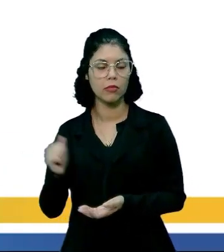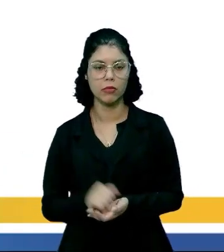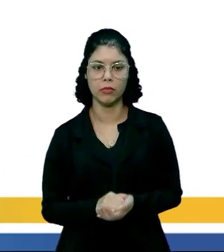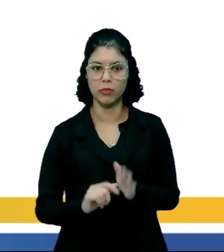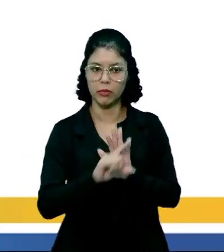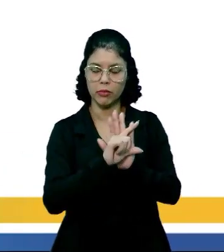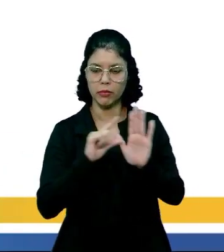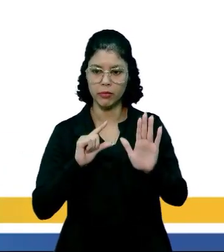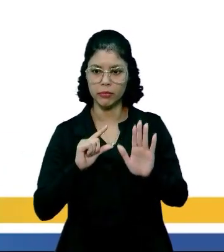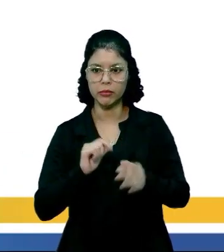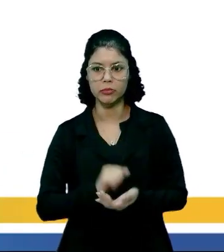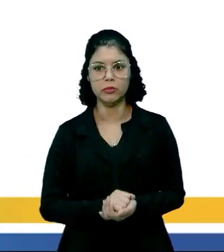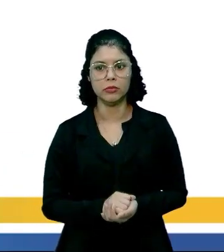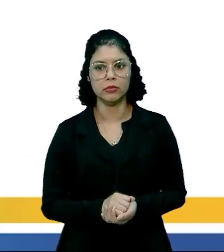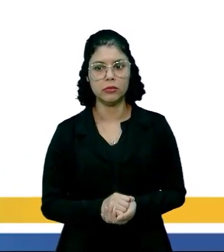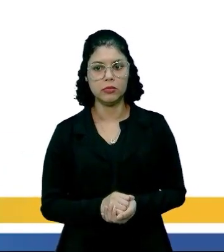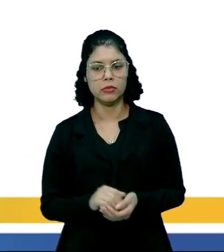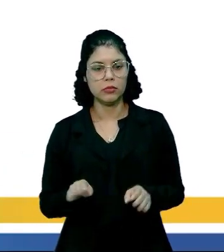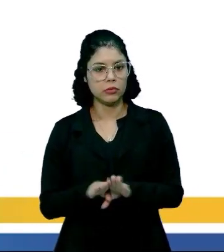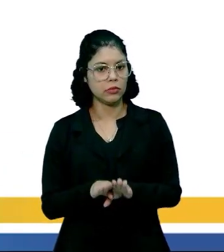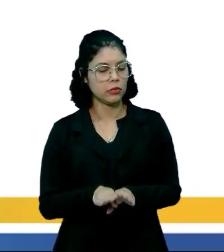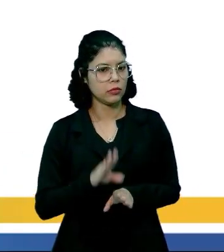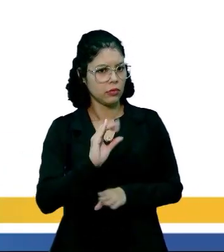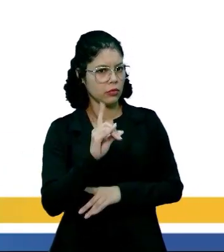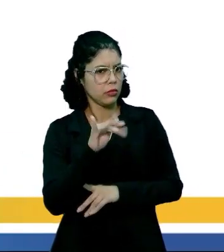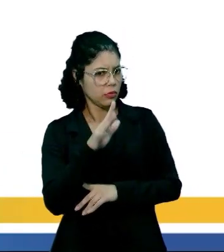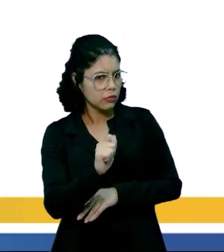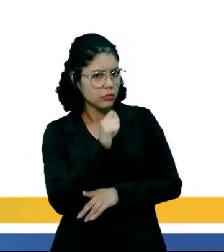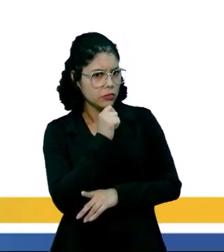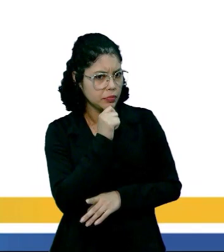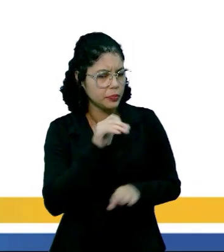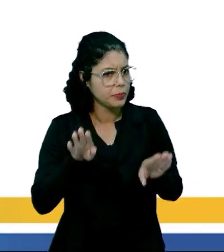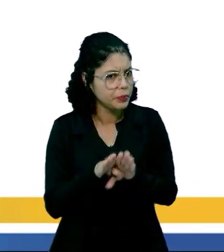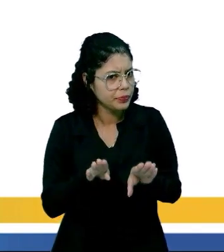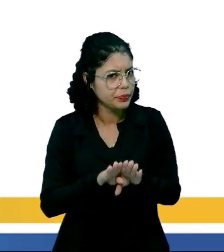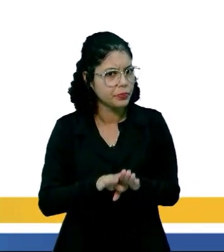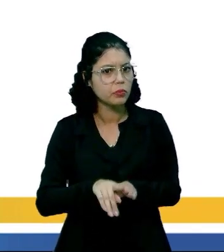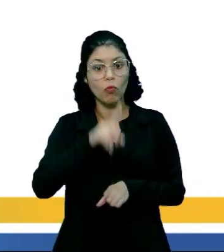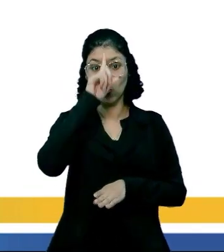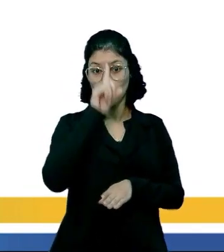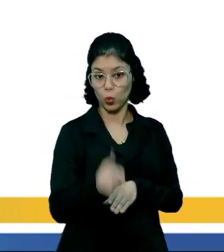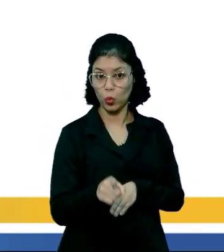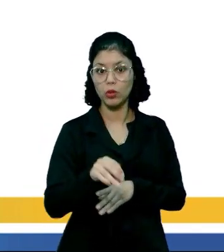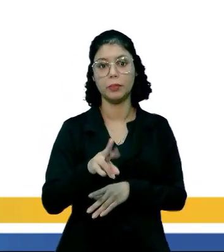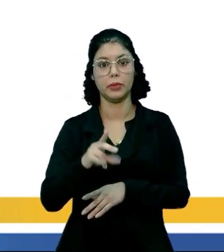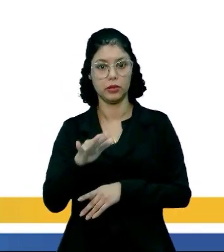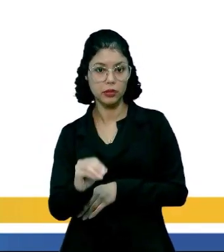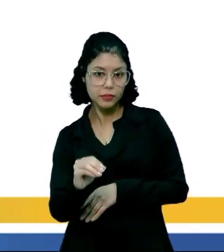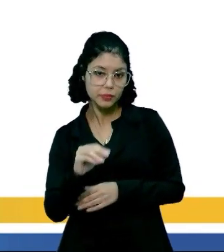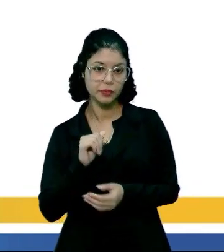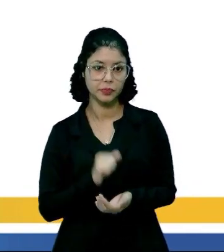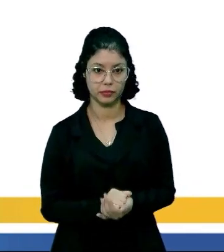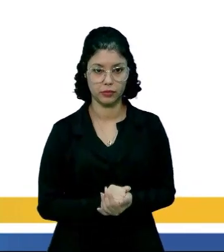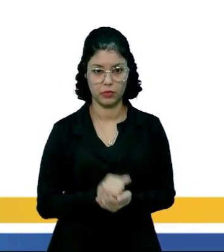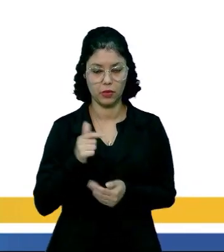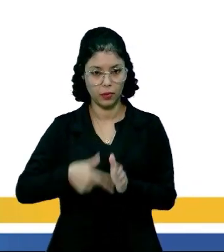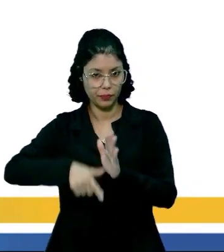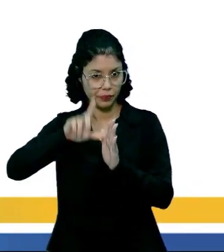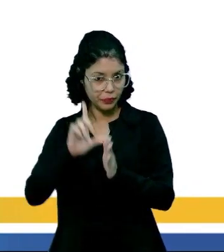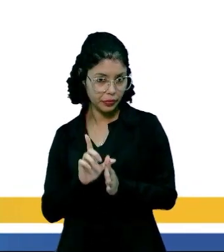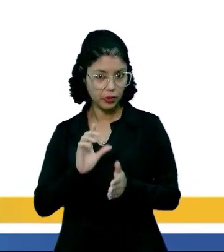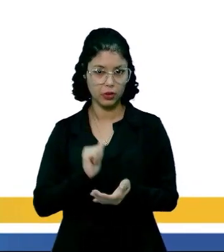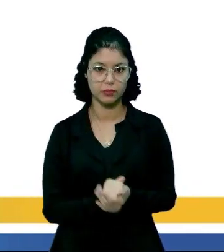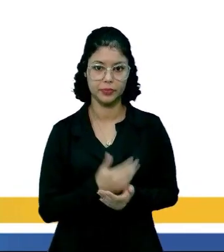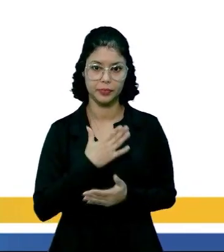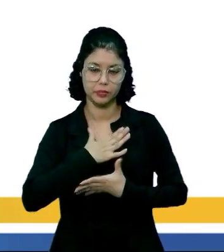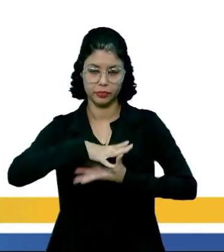tem um trecho de Opiário que diz assim: ao senhor Mário de Sá Carneiro, é antes do